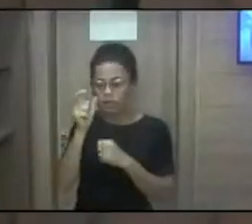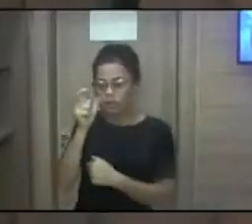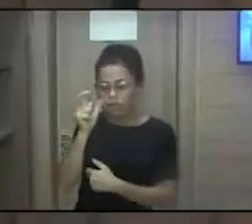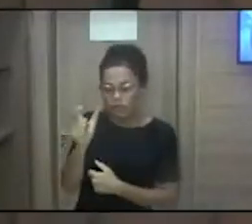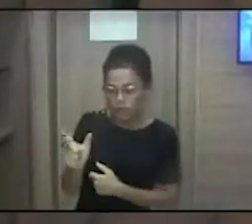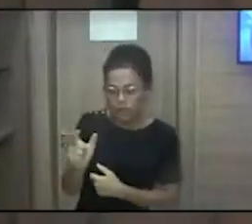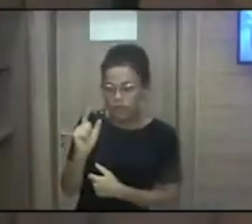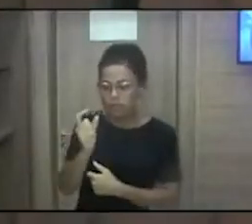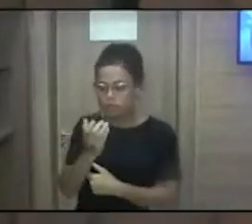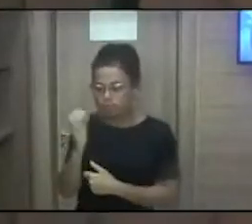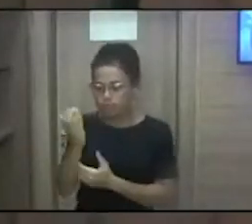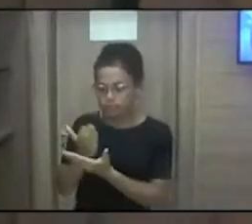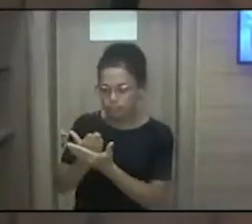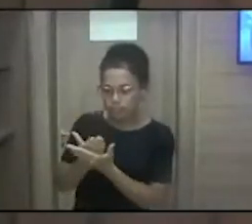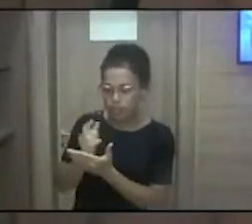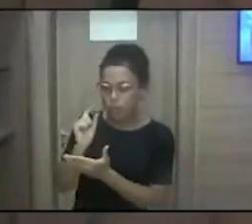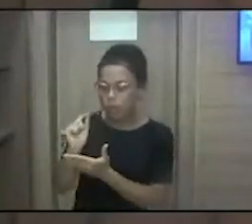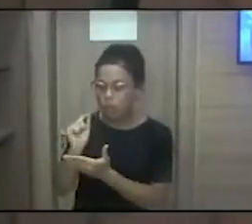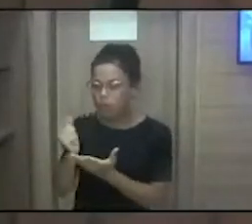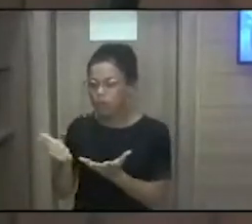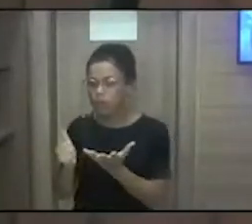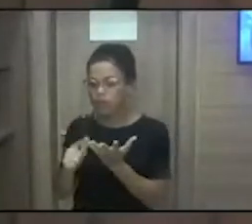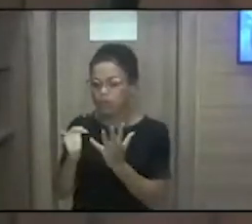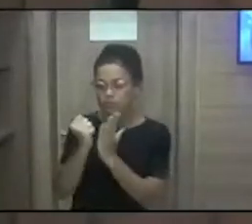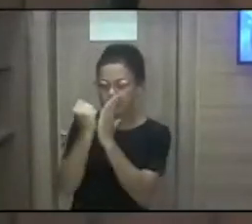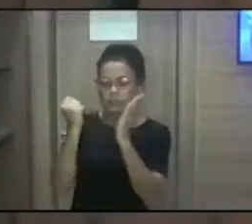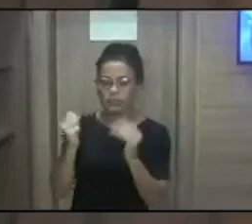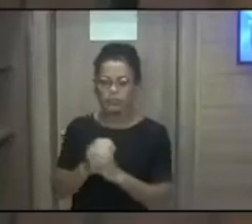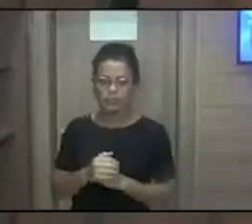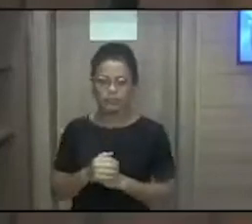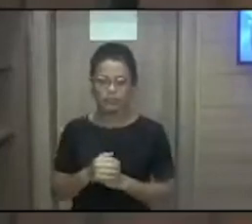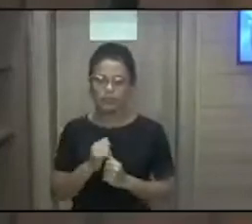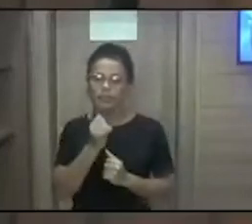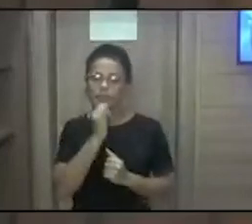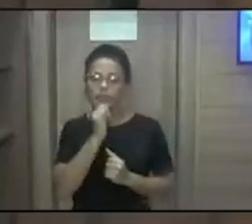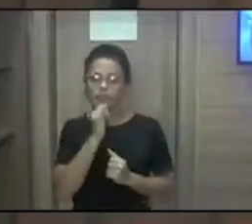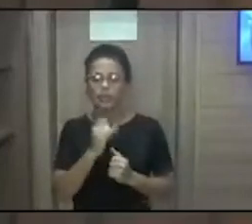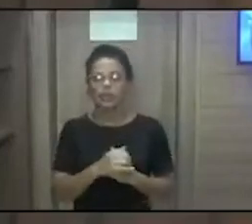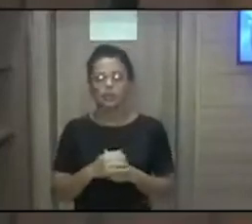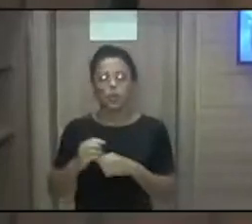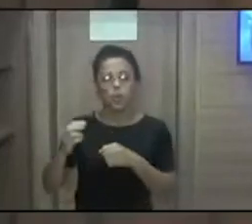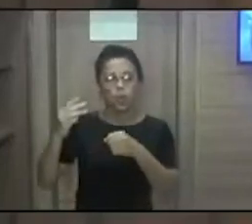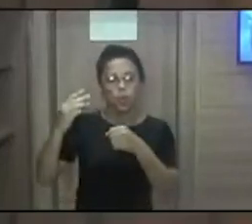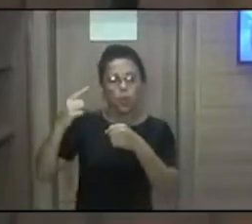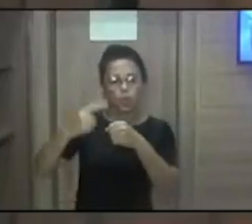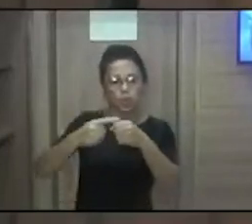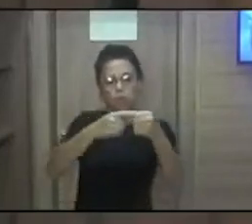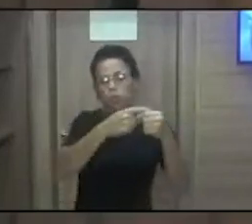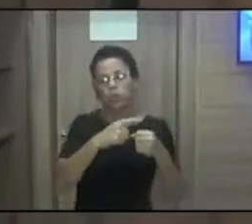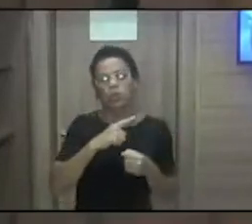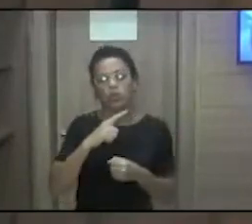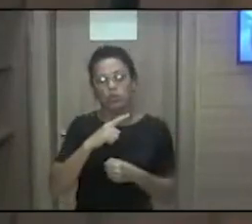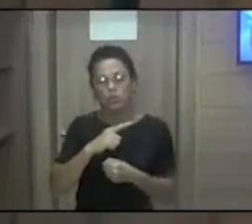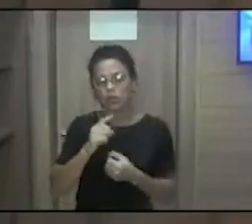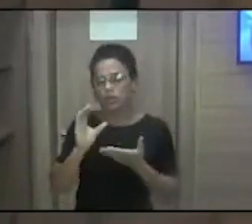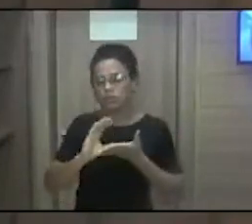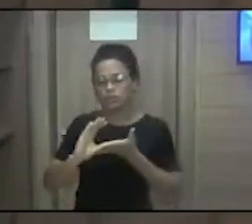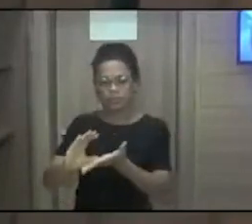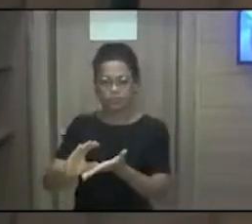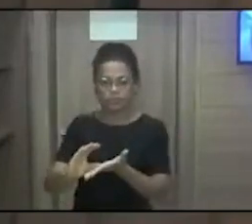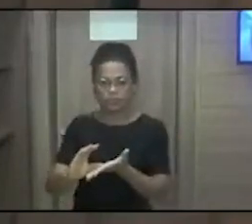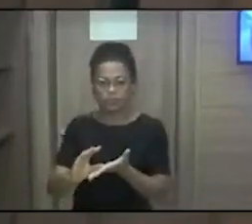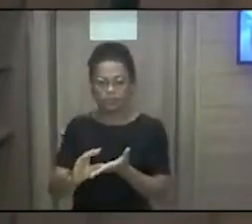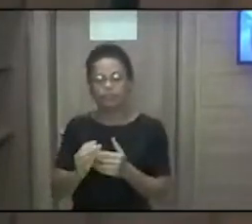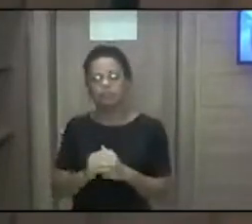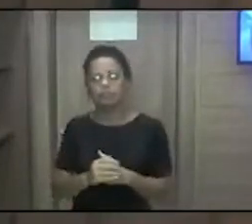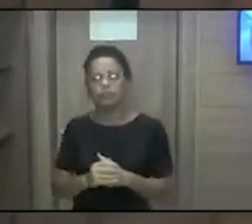impacto. Em que medida os municípios que tiveram incorporação do LPD tinham, de